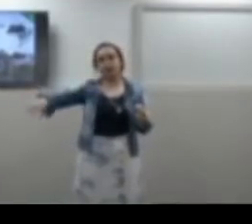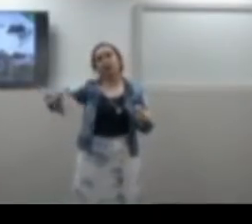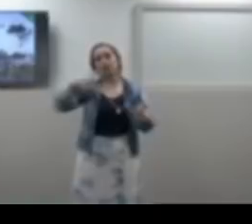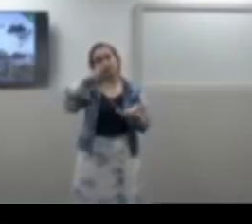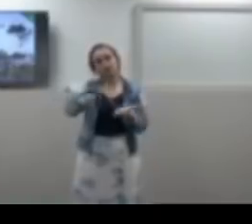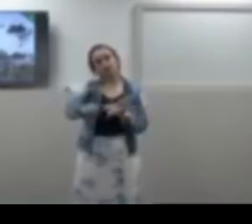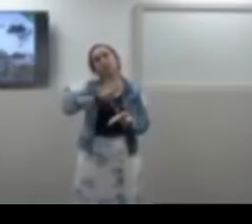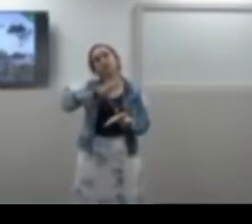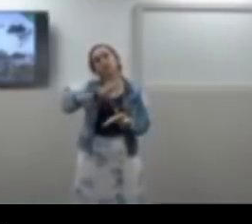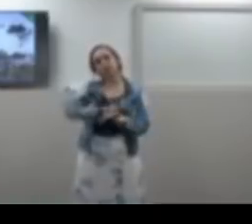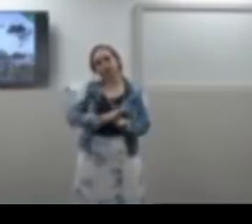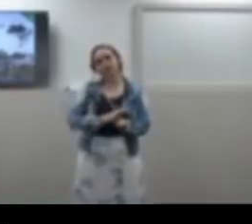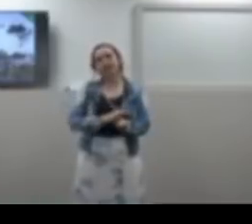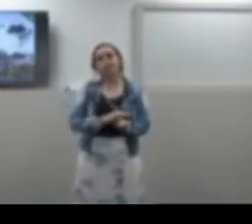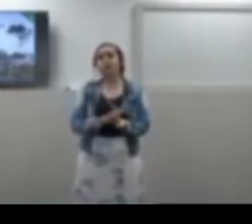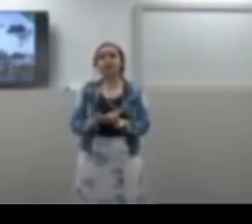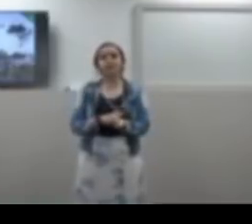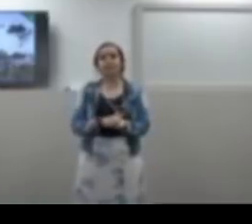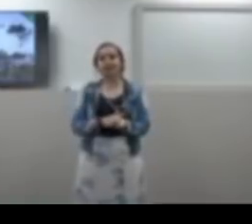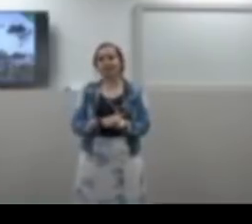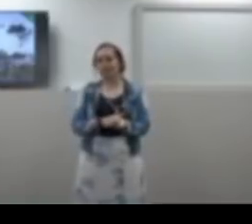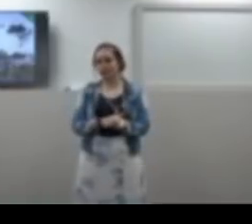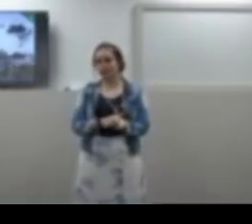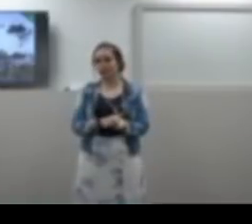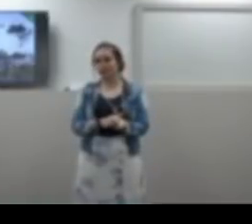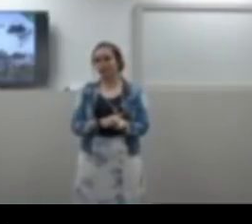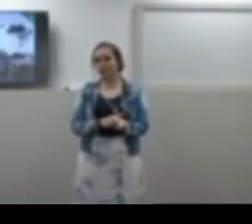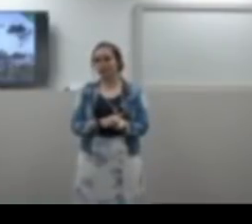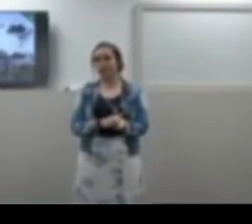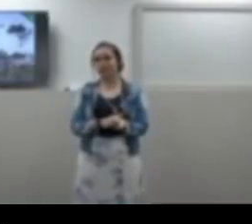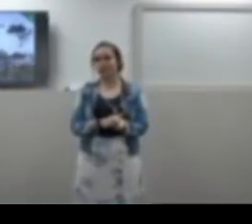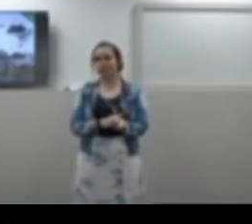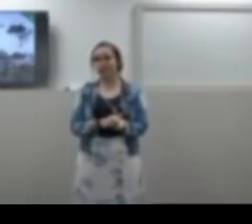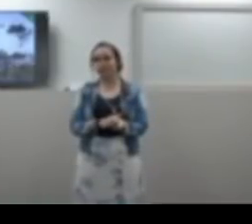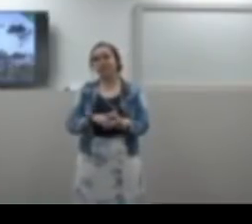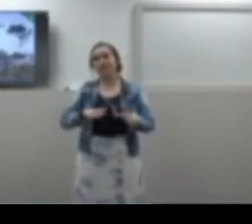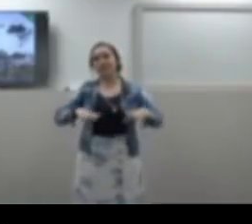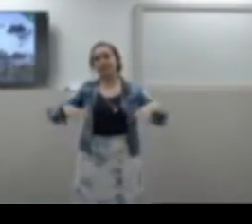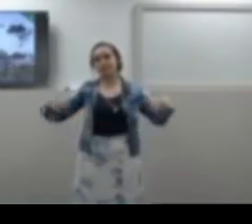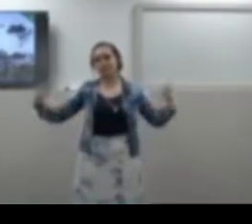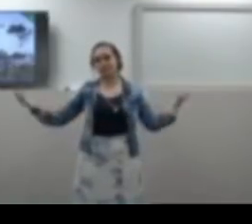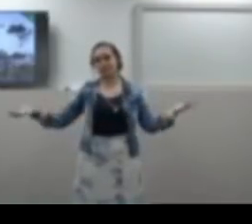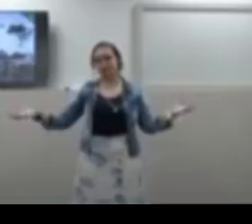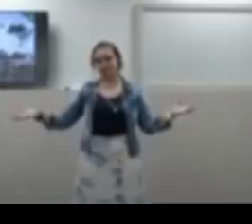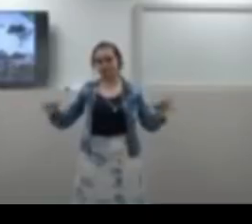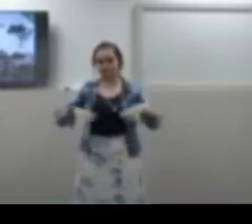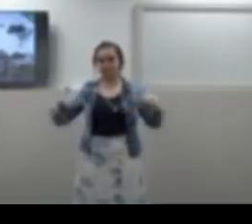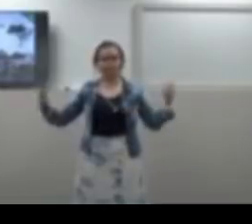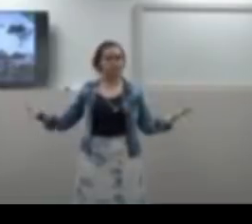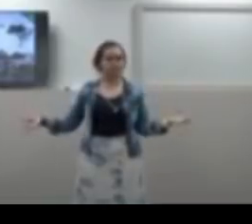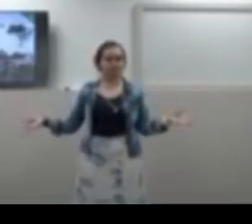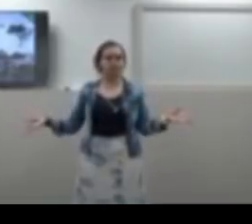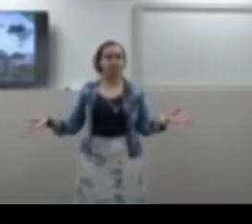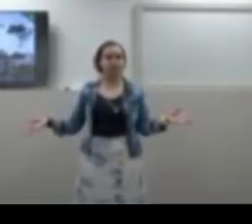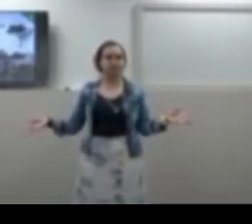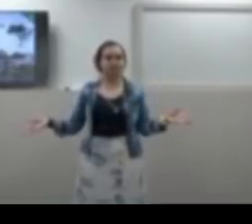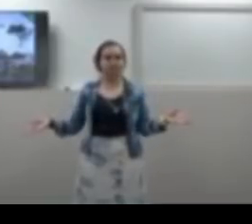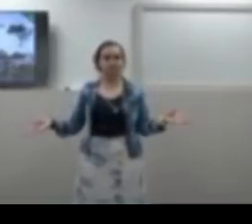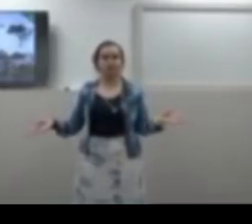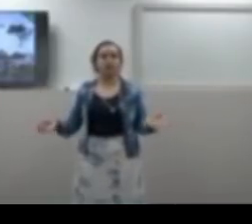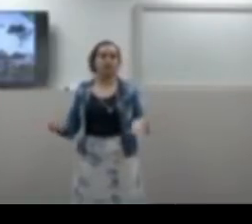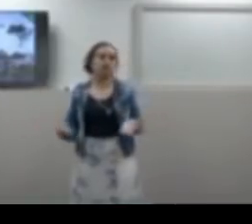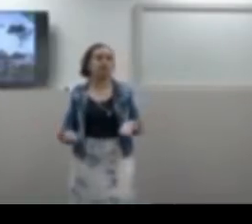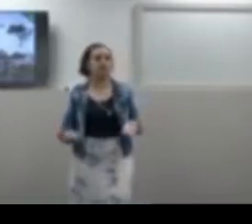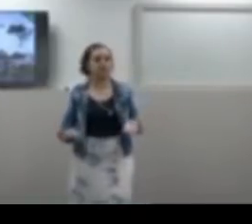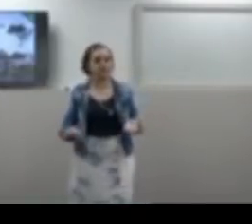passa... Você olha, o solo vai ficando compactado, quase não cresce vegetação nessa região ali, né? Em comparação com a parte onde você não está